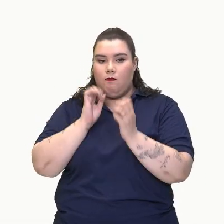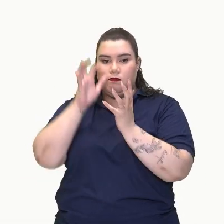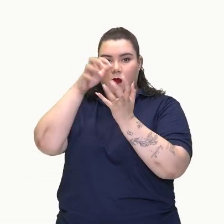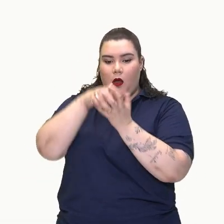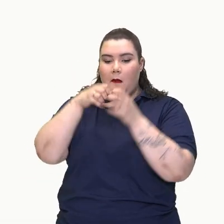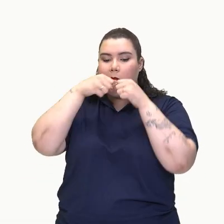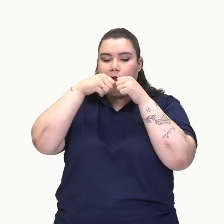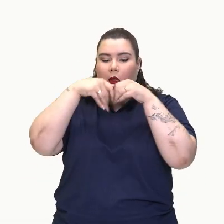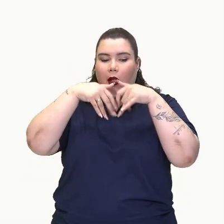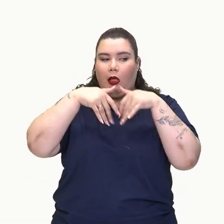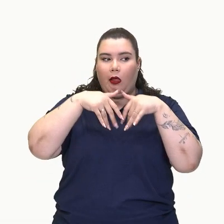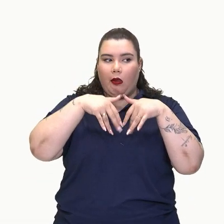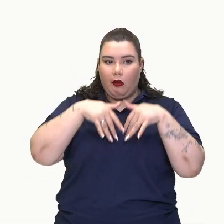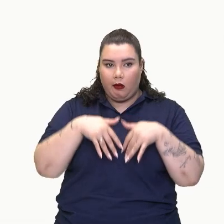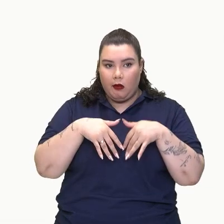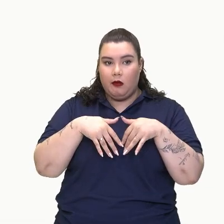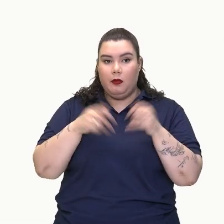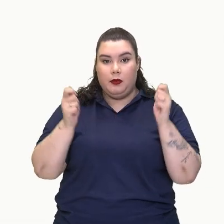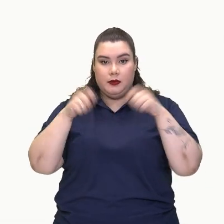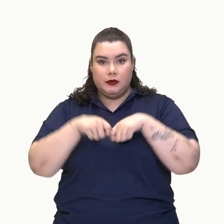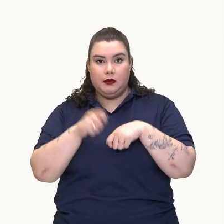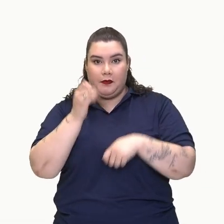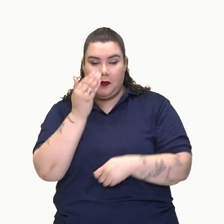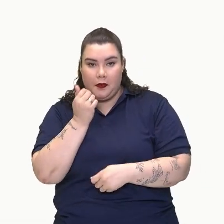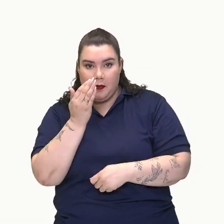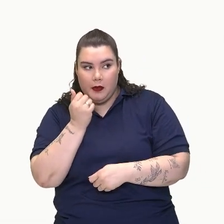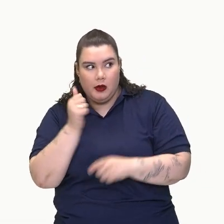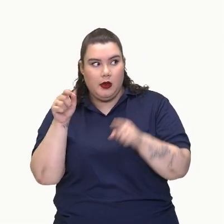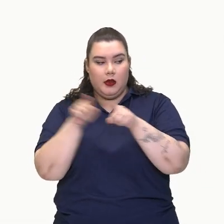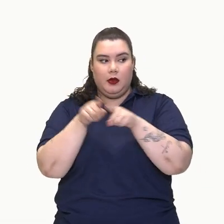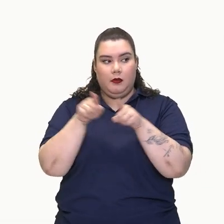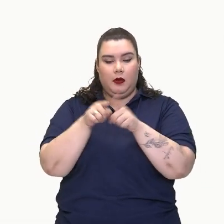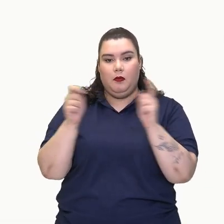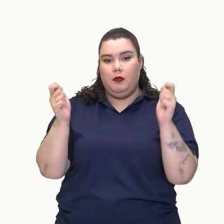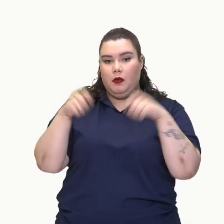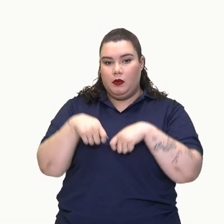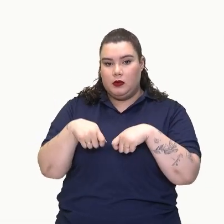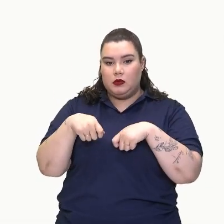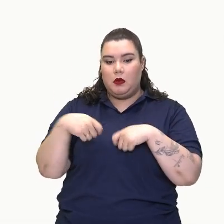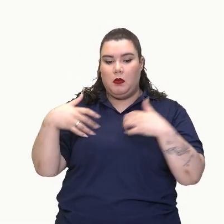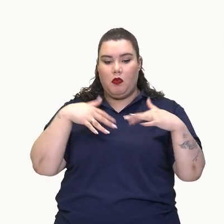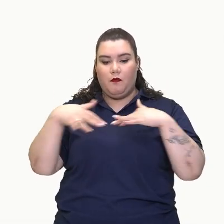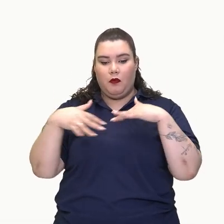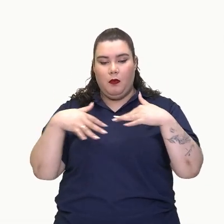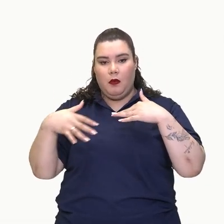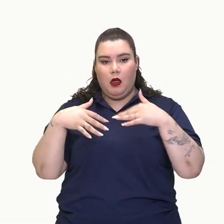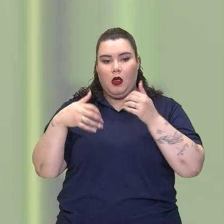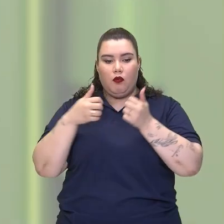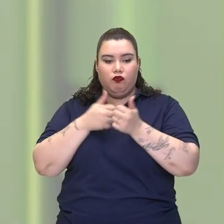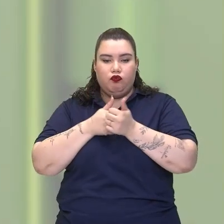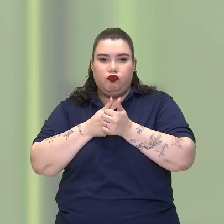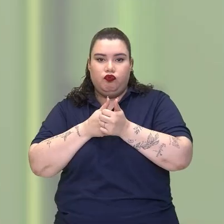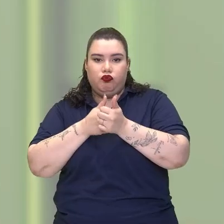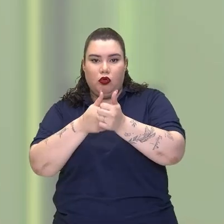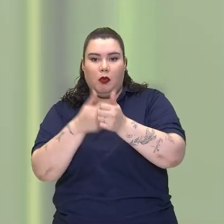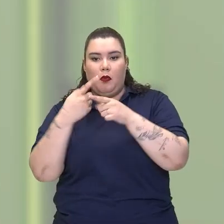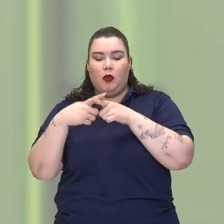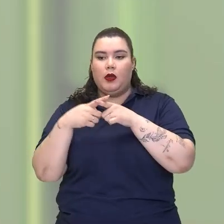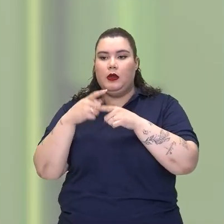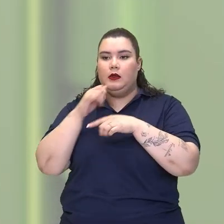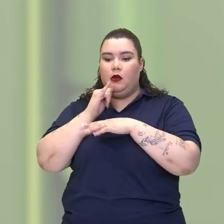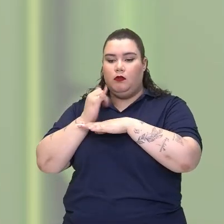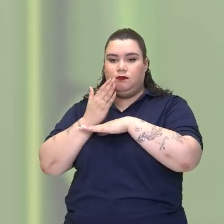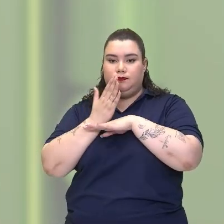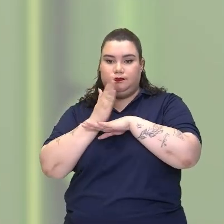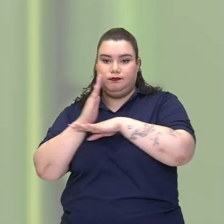vai soltando ali quando ele vai se alimentando, ela também consegue se locomover, né, porque como ela se fixa, né, a rêmora ela